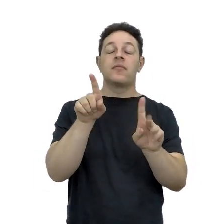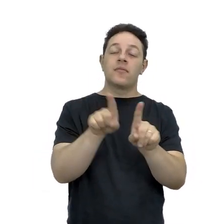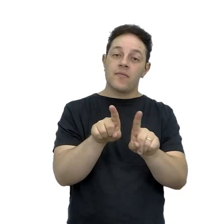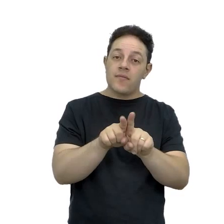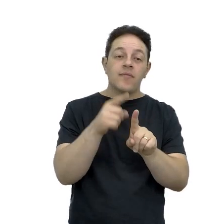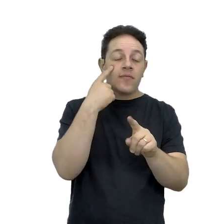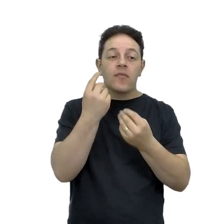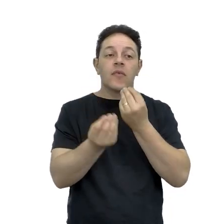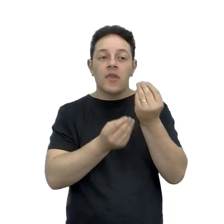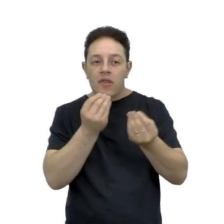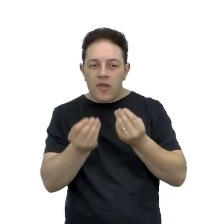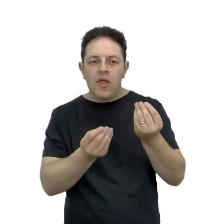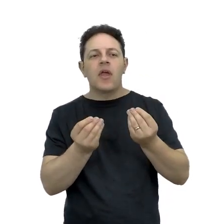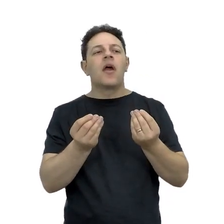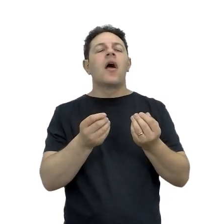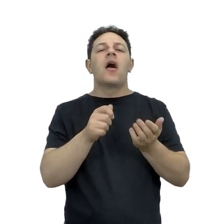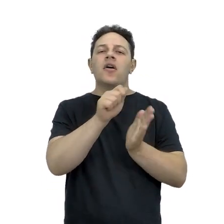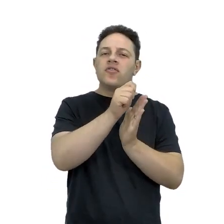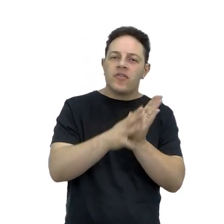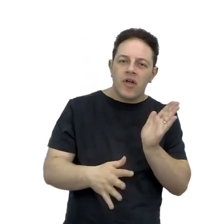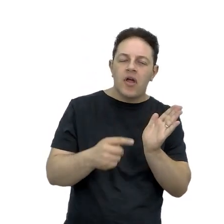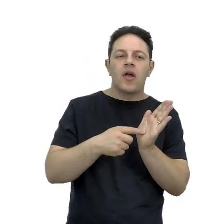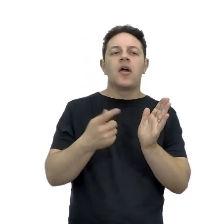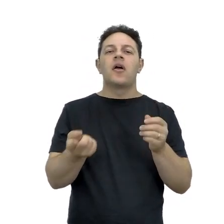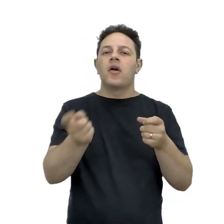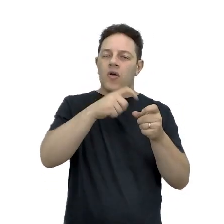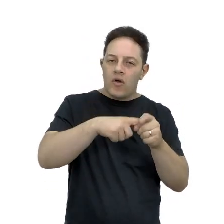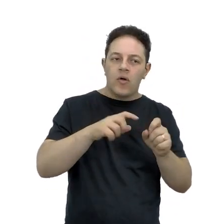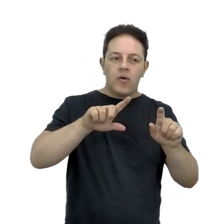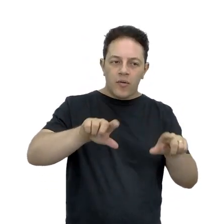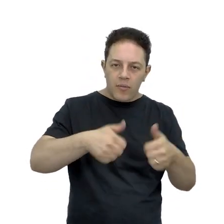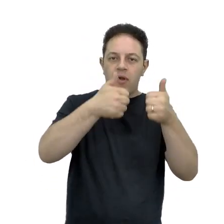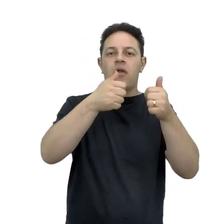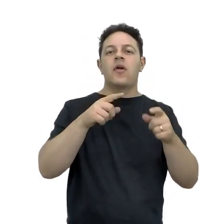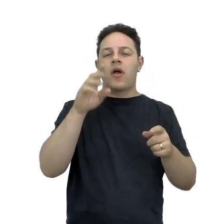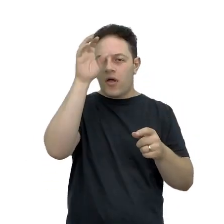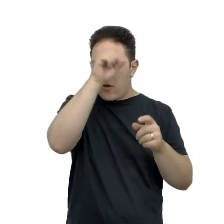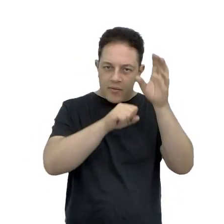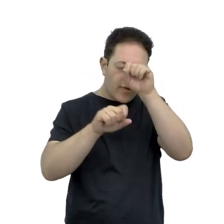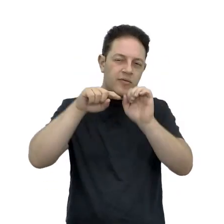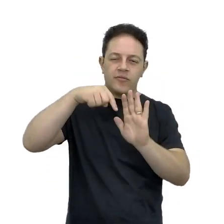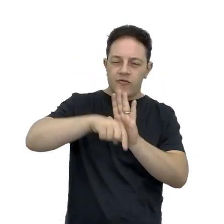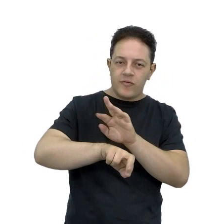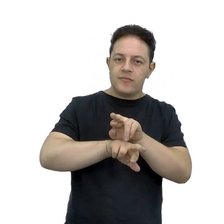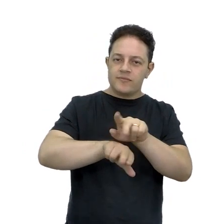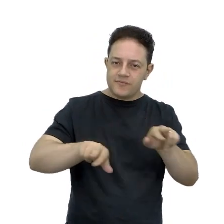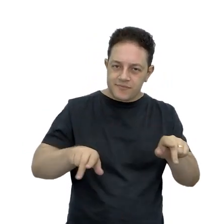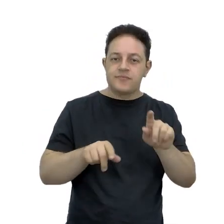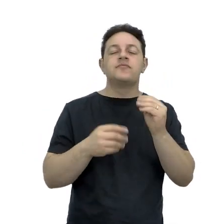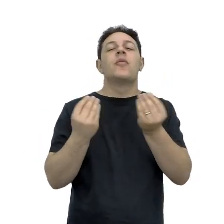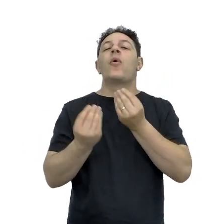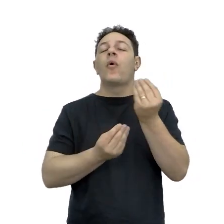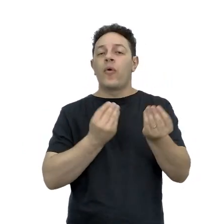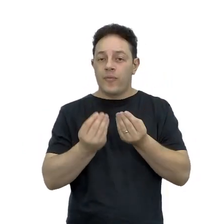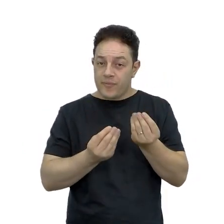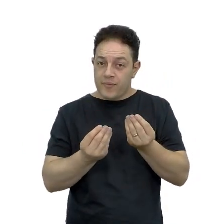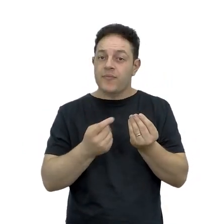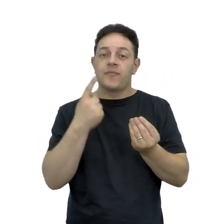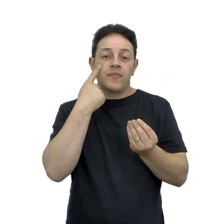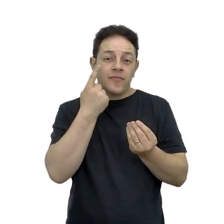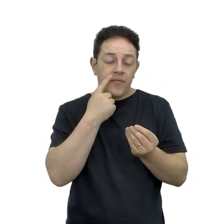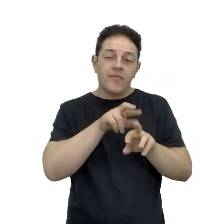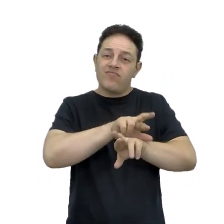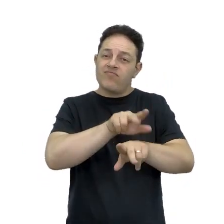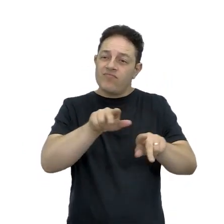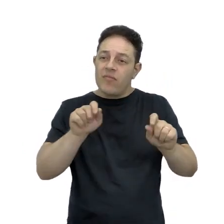de atividades de recuperação e aprofundamento das aprendizagens a partir de